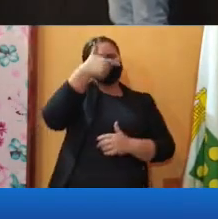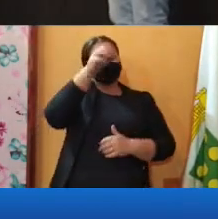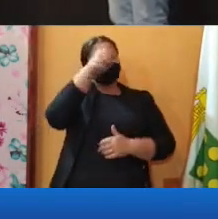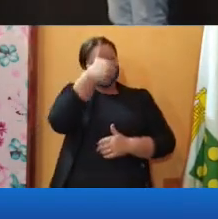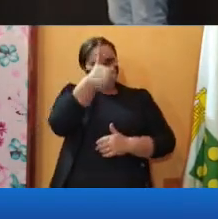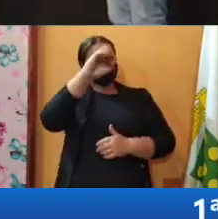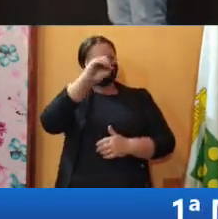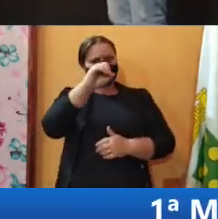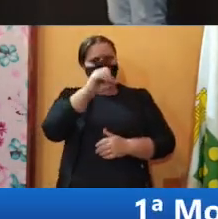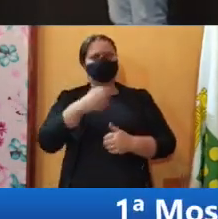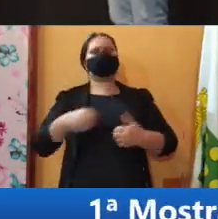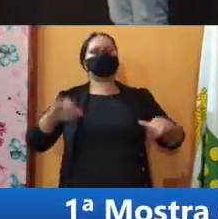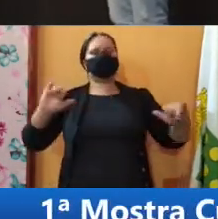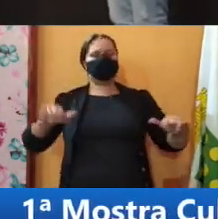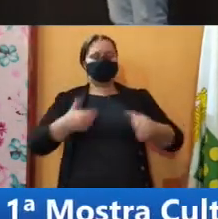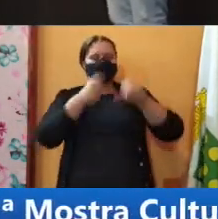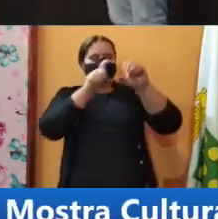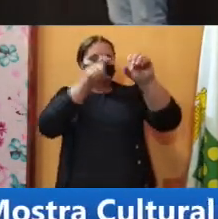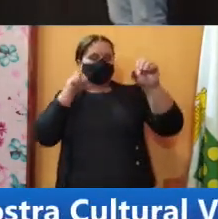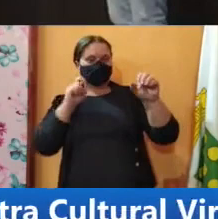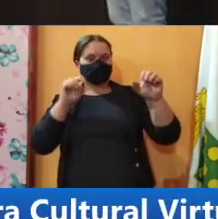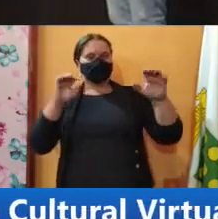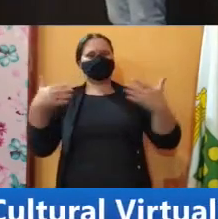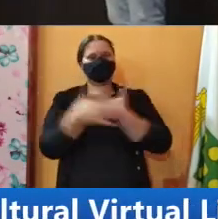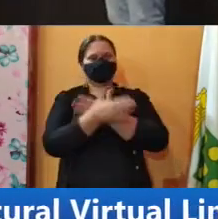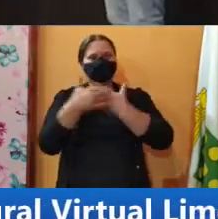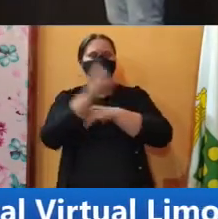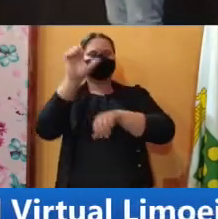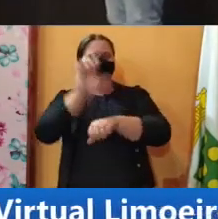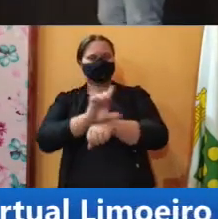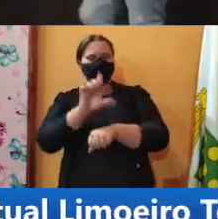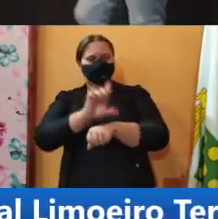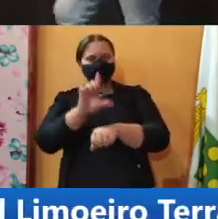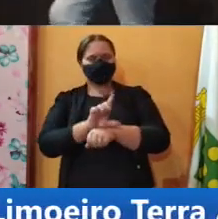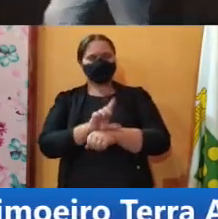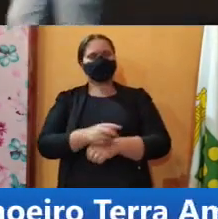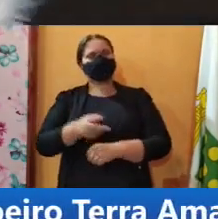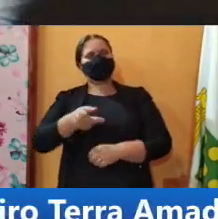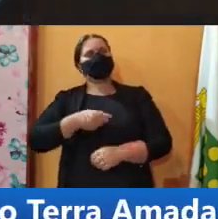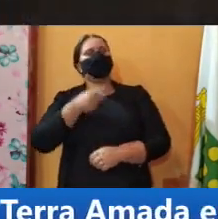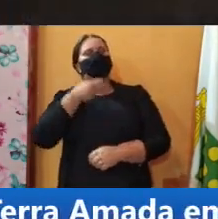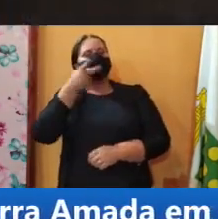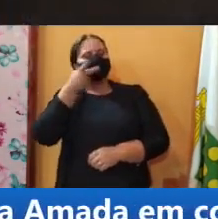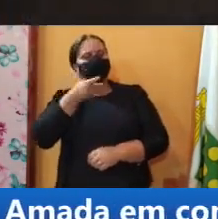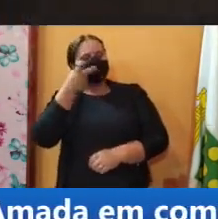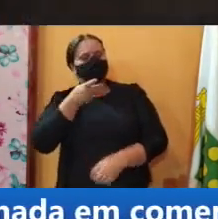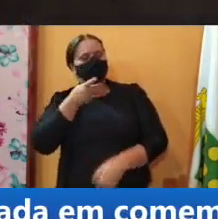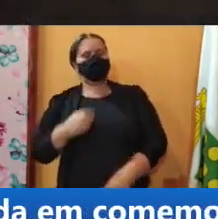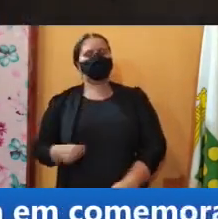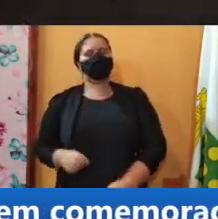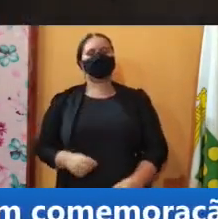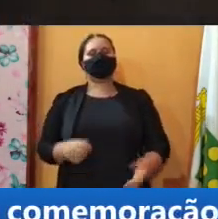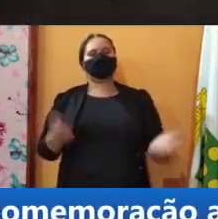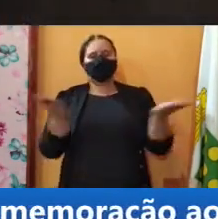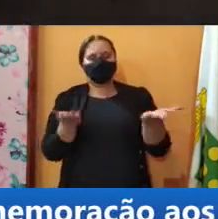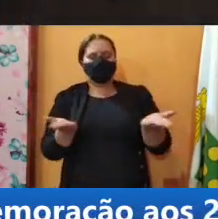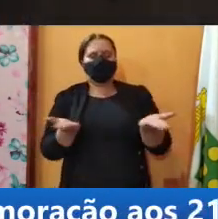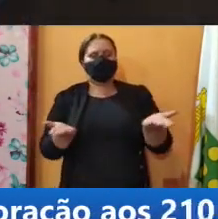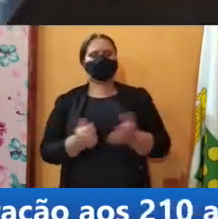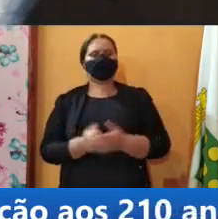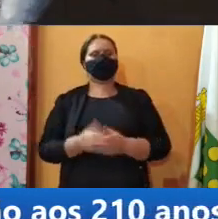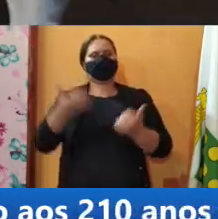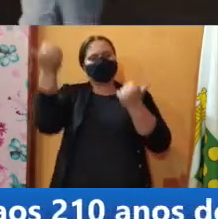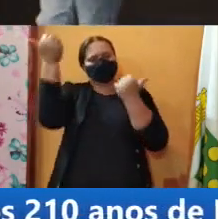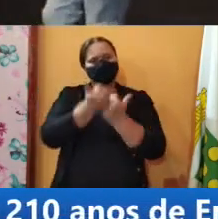emancipação política de Limoeiro. Então, nós vamos ouvir o nosso vice-prefeito Zé Linena, né, que vai analisar esse momento dessa primeira